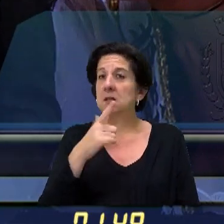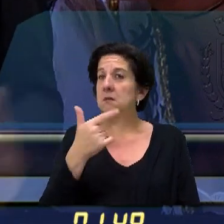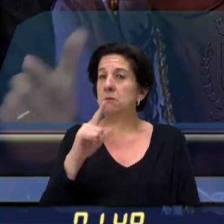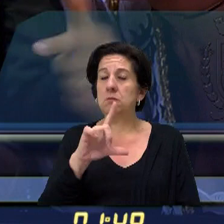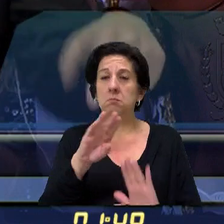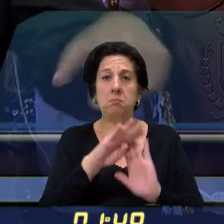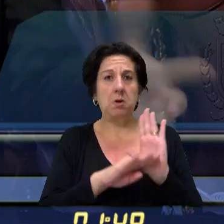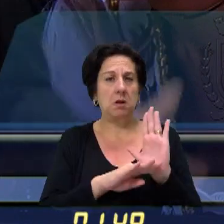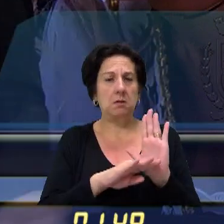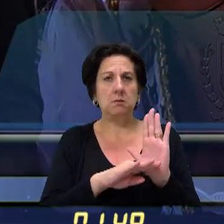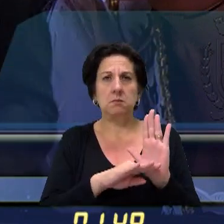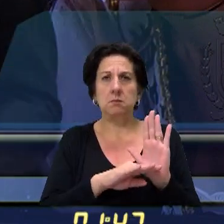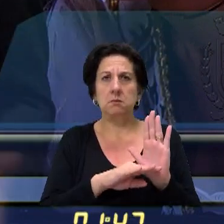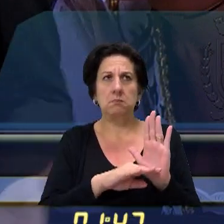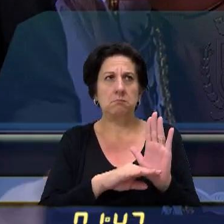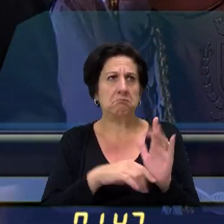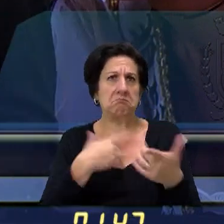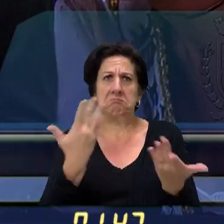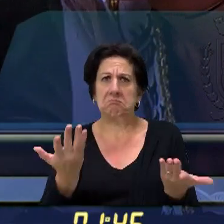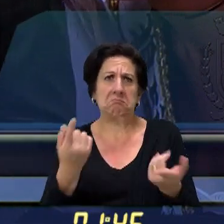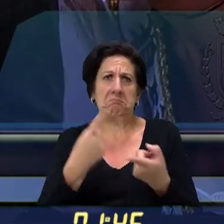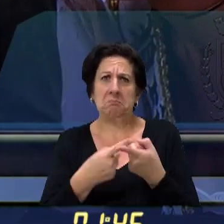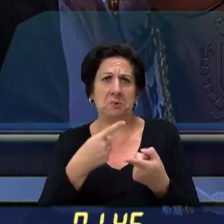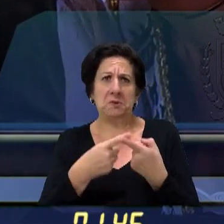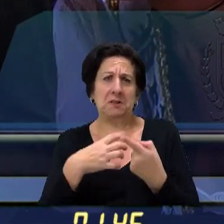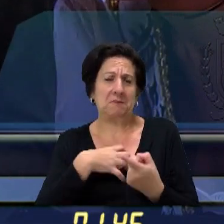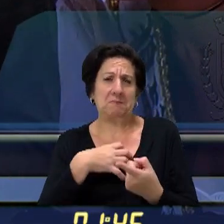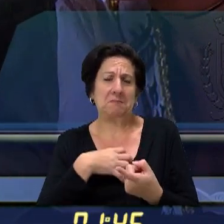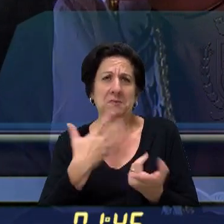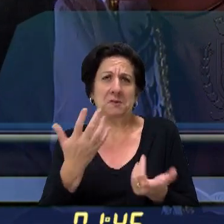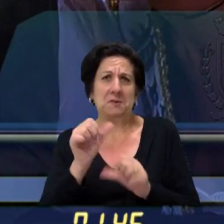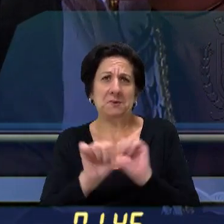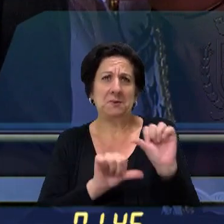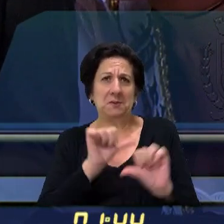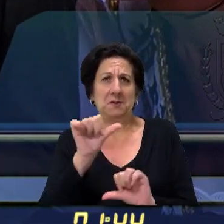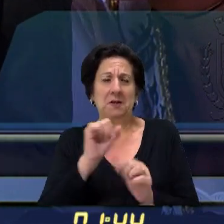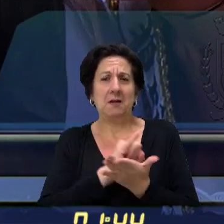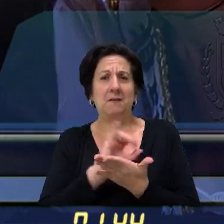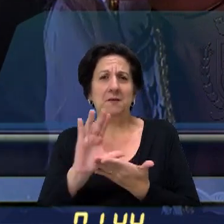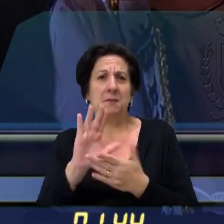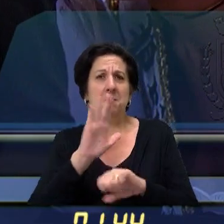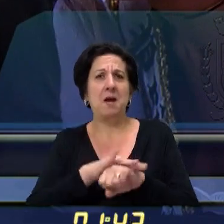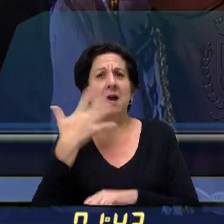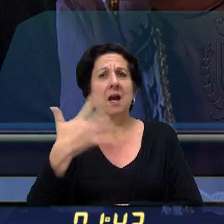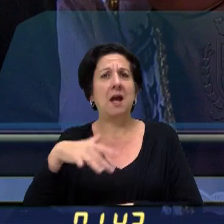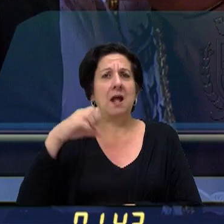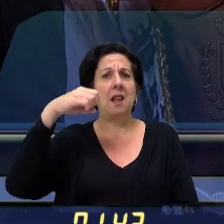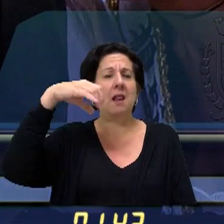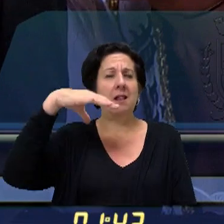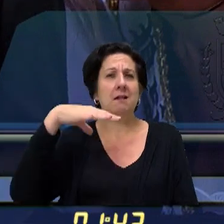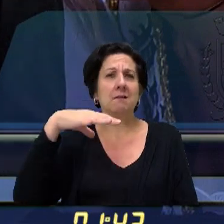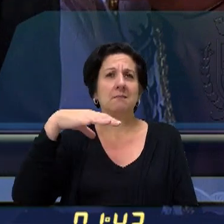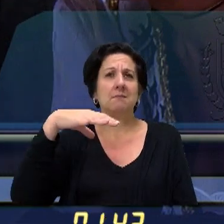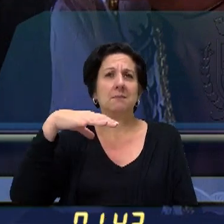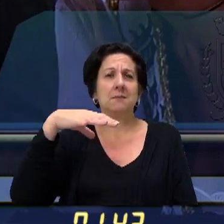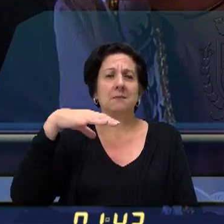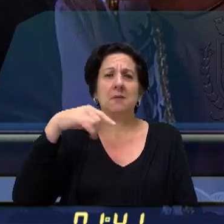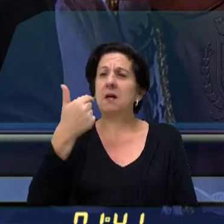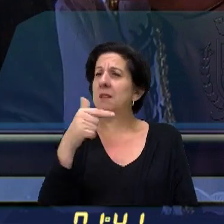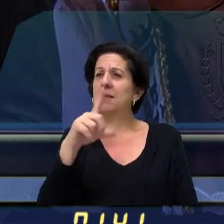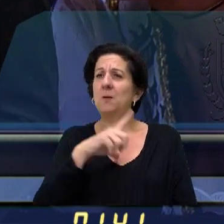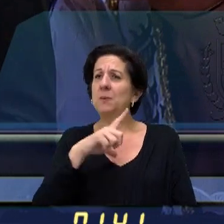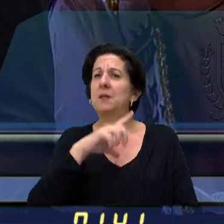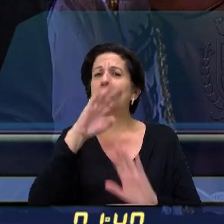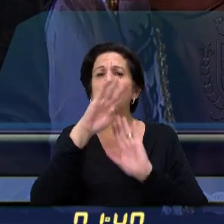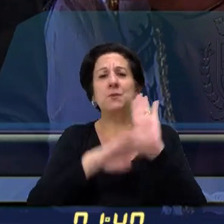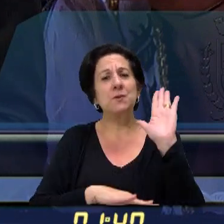baixa, não tiver um custo mais baixo, não faz sentido nós investirmos, pagarmos mais caro por uma lâmpada e não termos